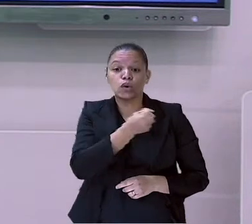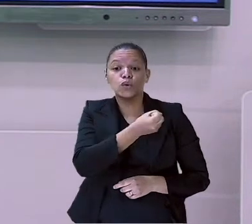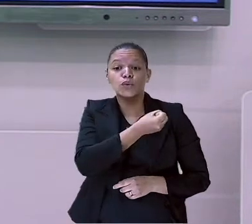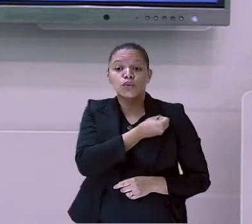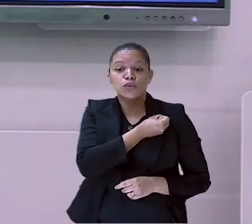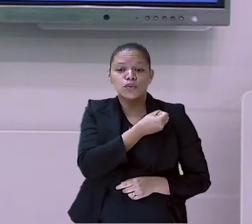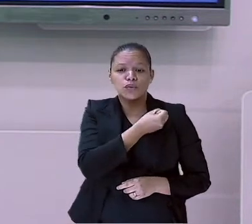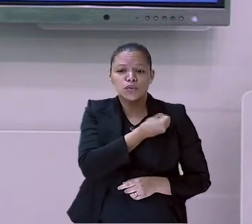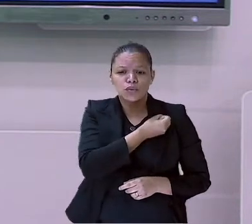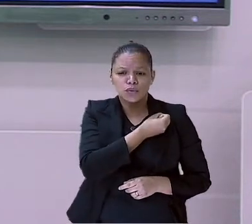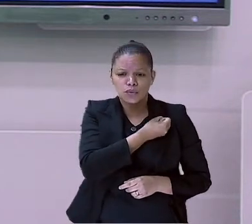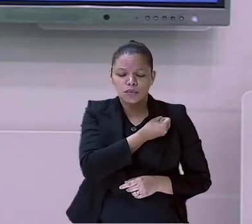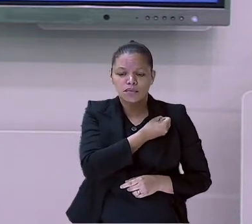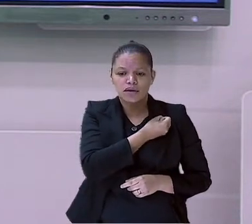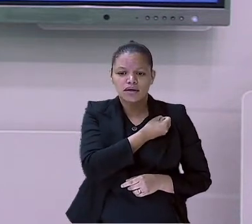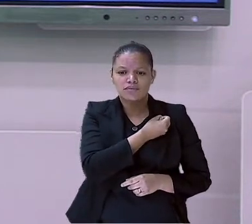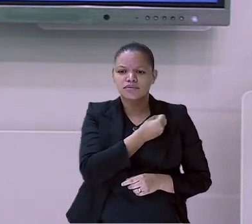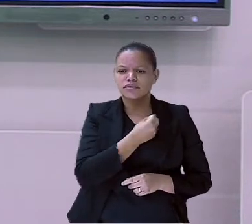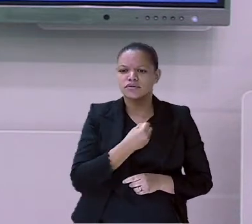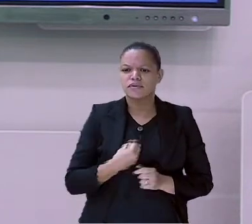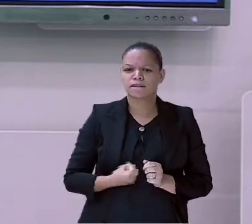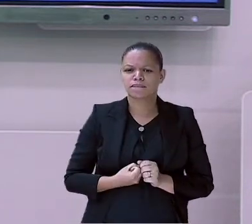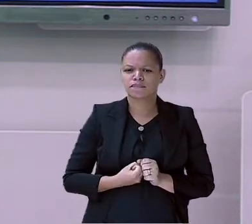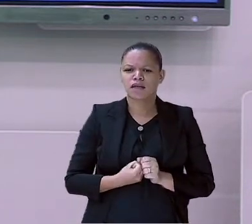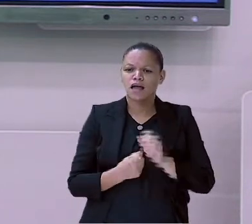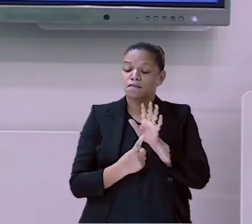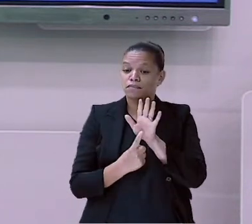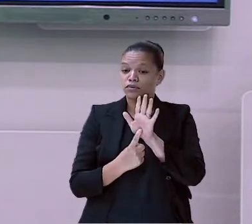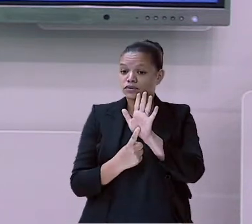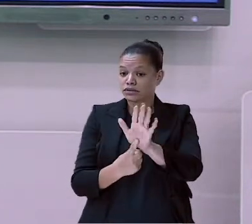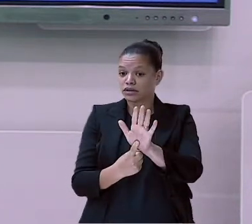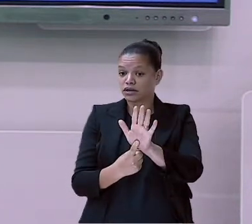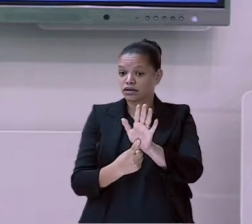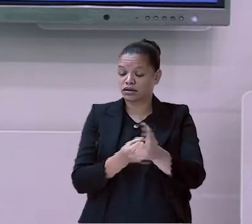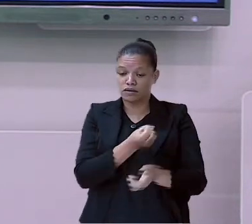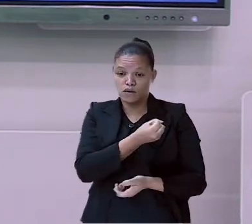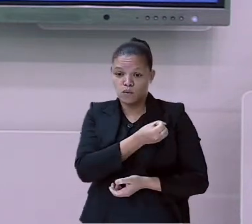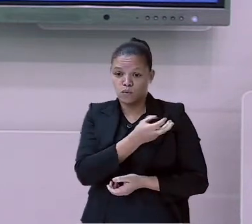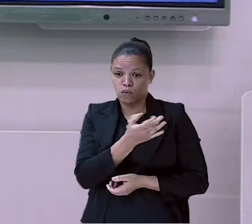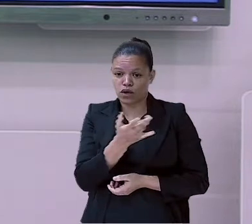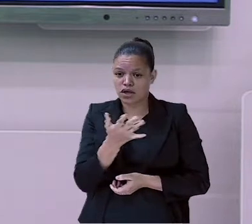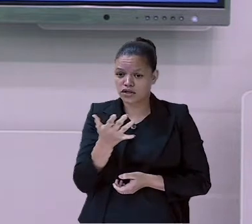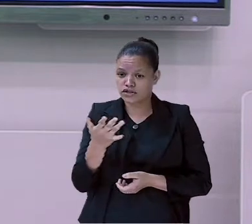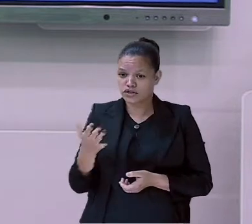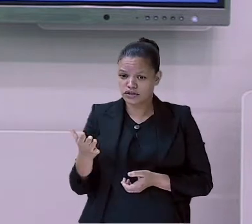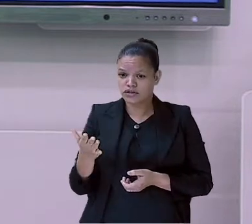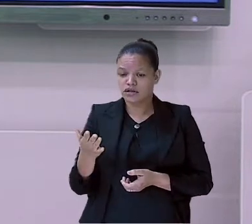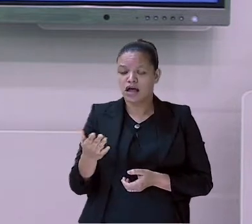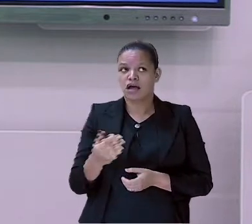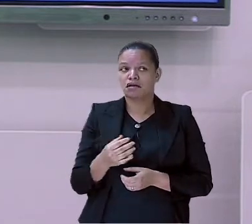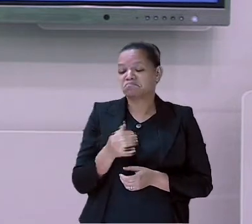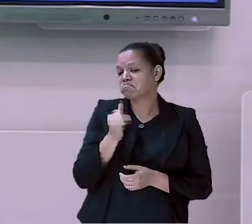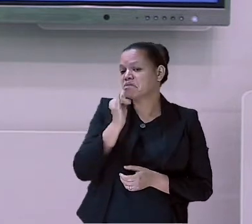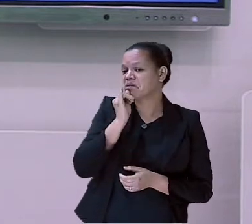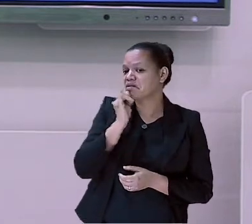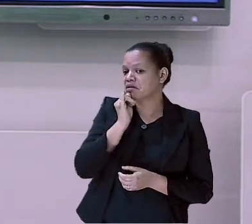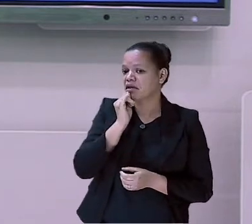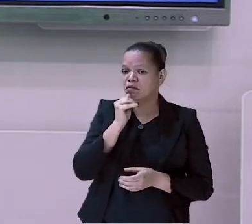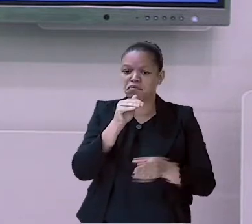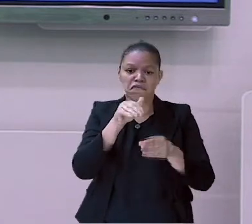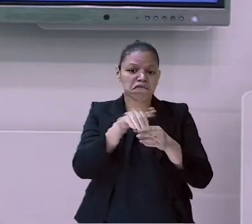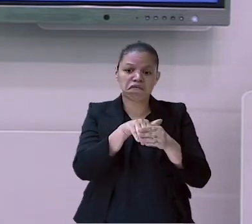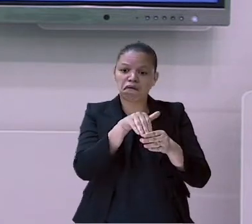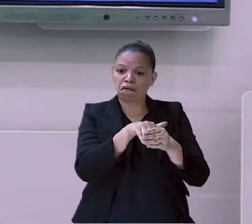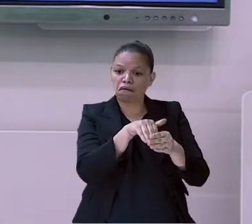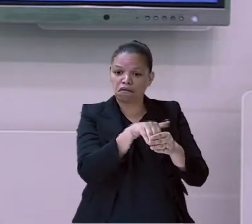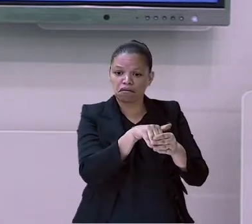tá? Quando você está falando aí de uma quantidade de votos, ou quando você está